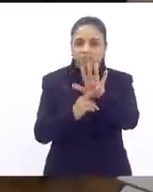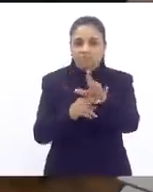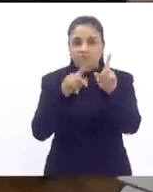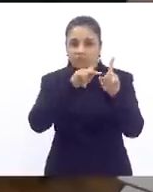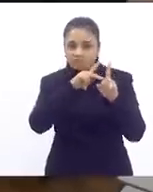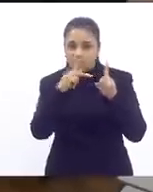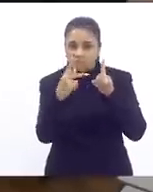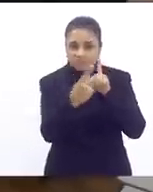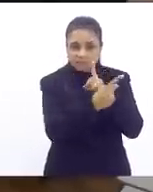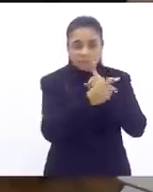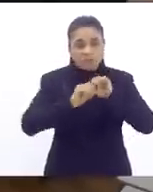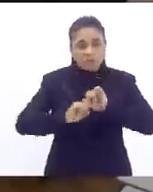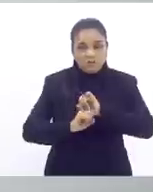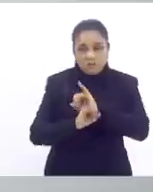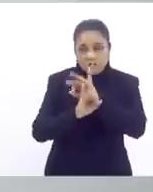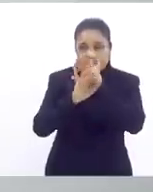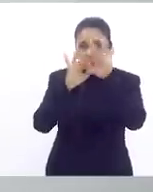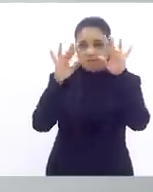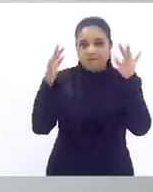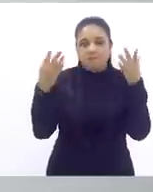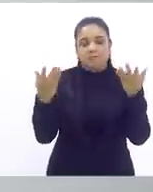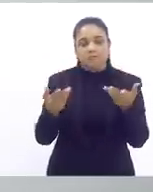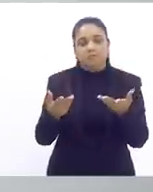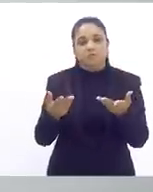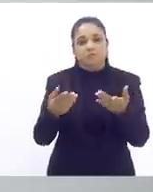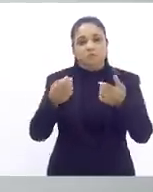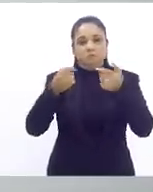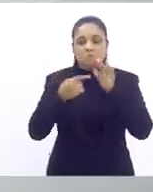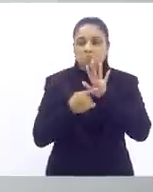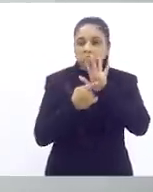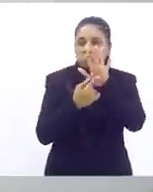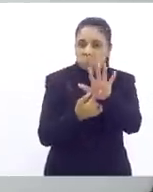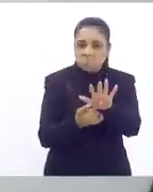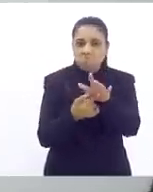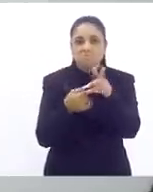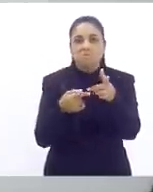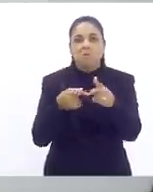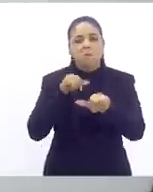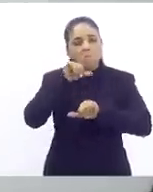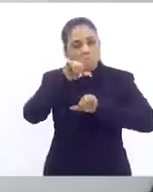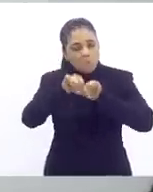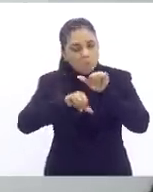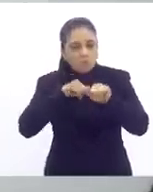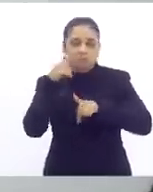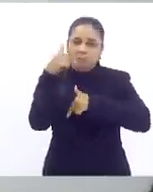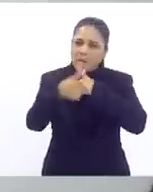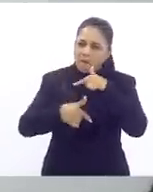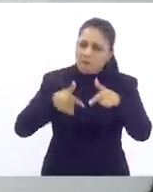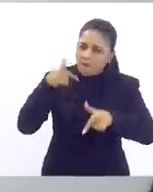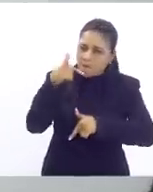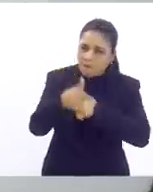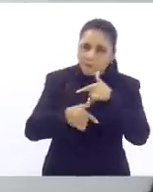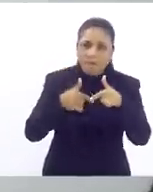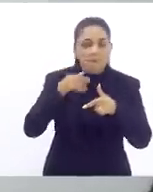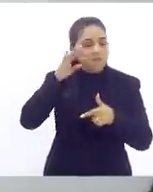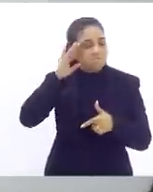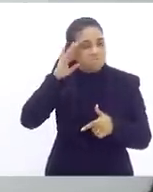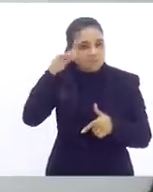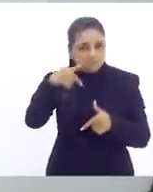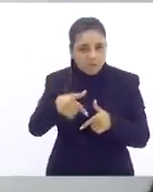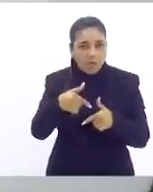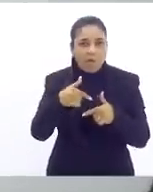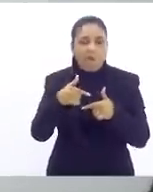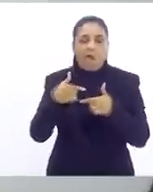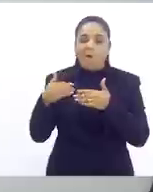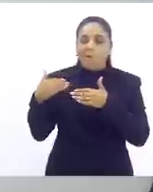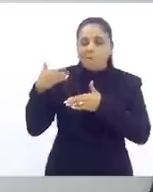pelos esclarecimentos que trouxeram a gente sabe que é uma mudança trabalhosa mas fundamental realmente é um